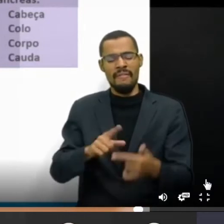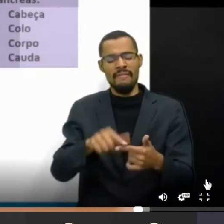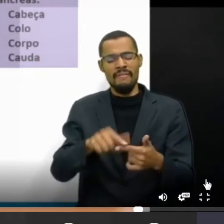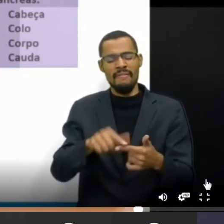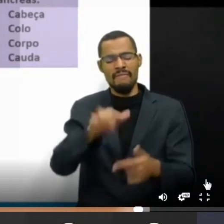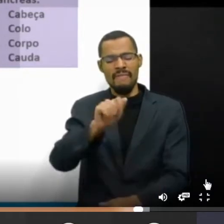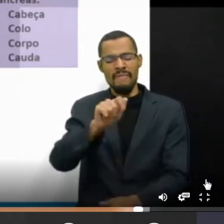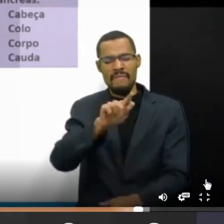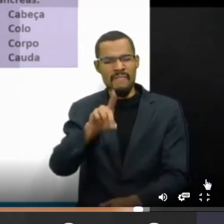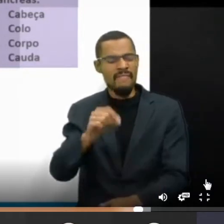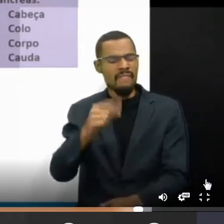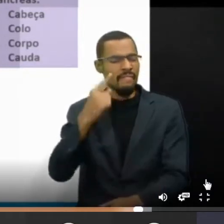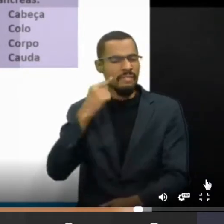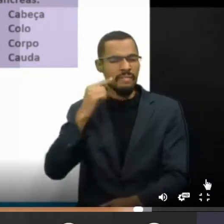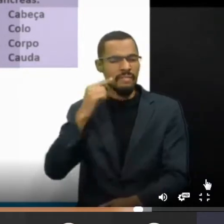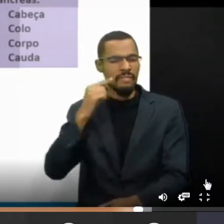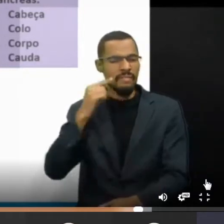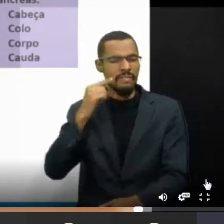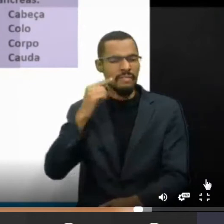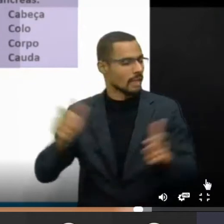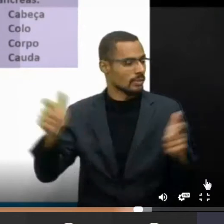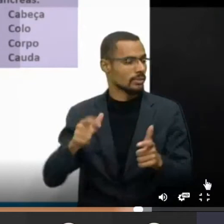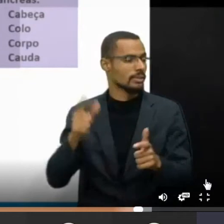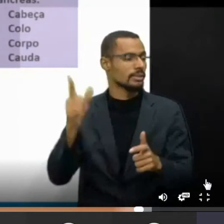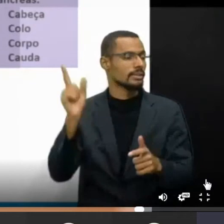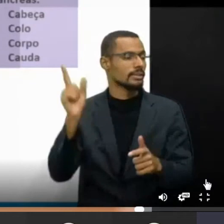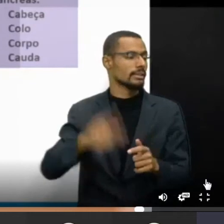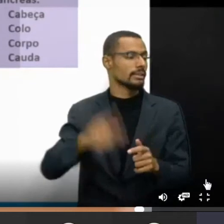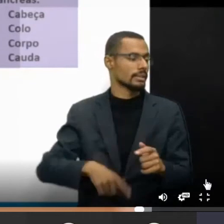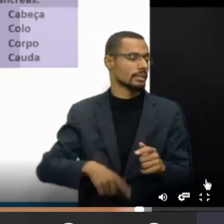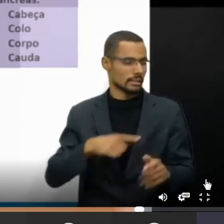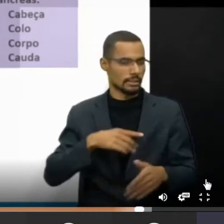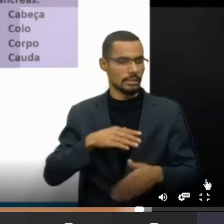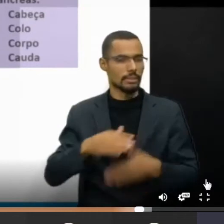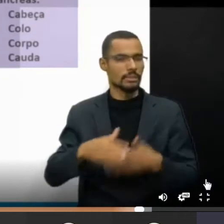glândula, ele também tem produção